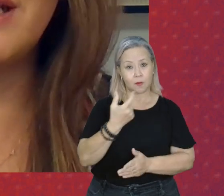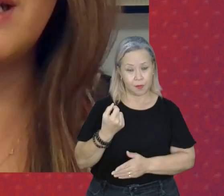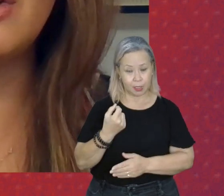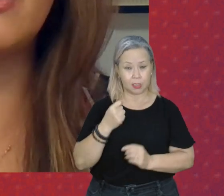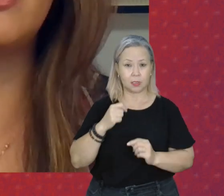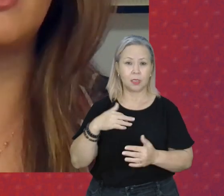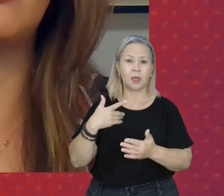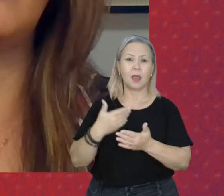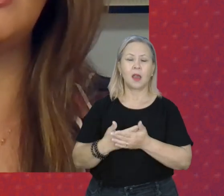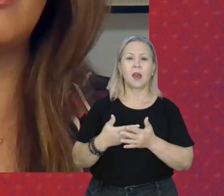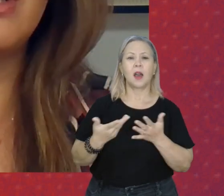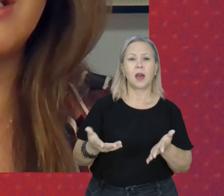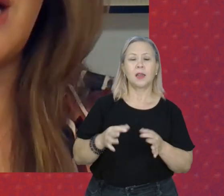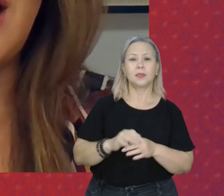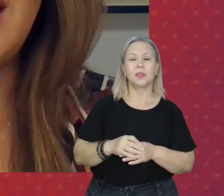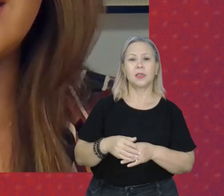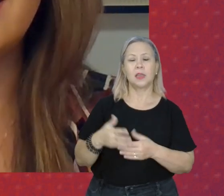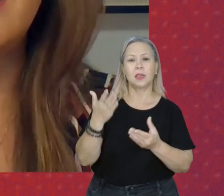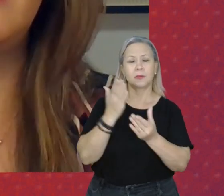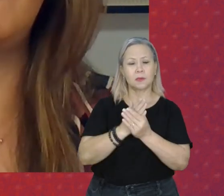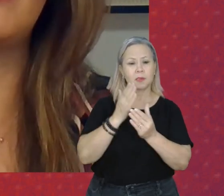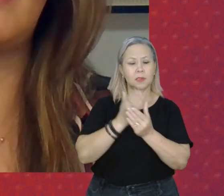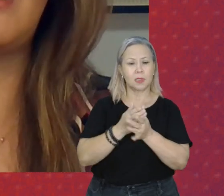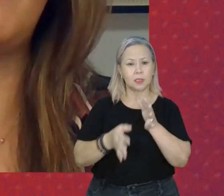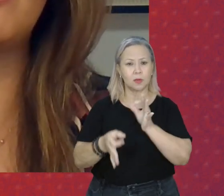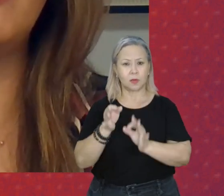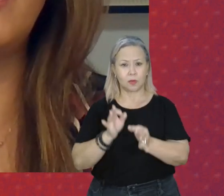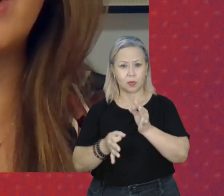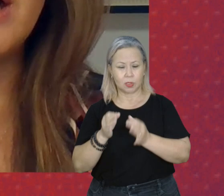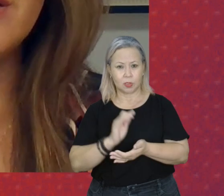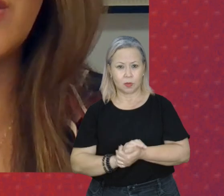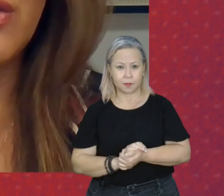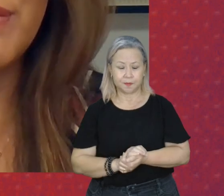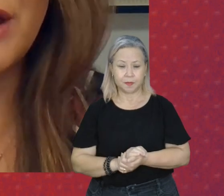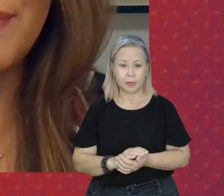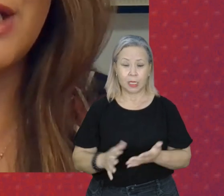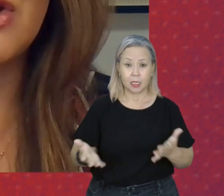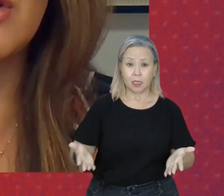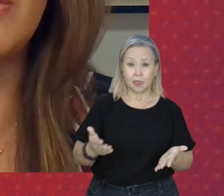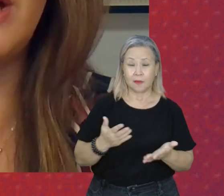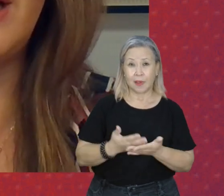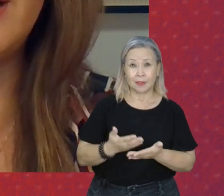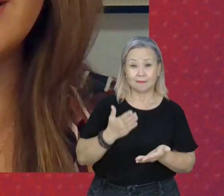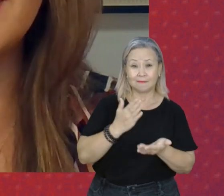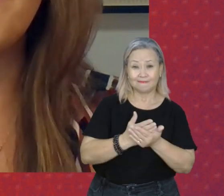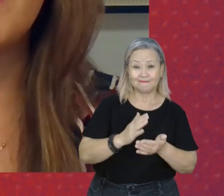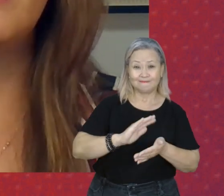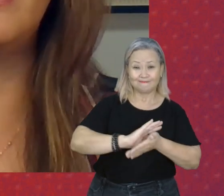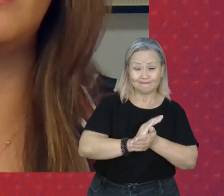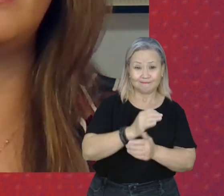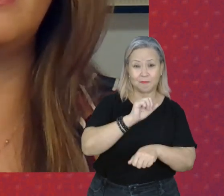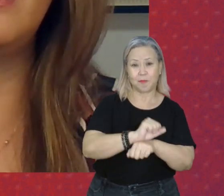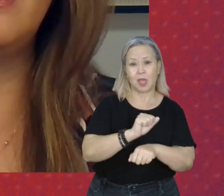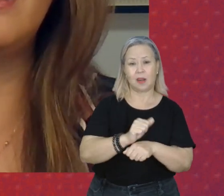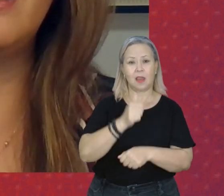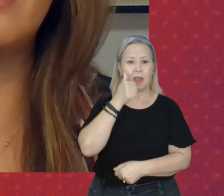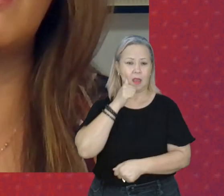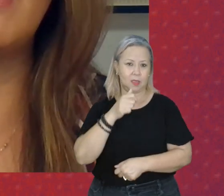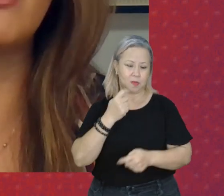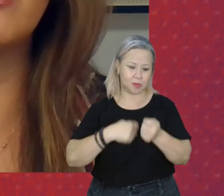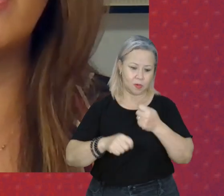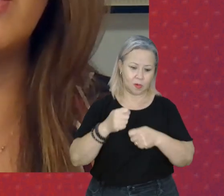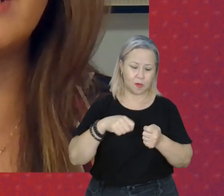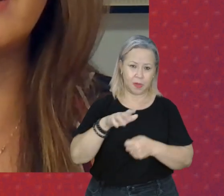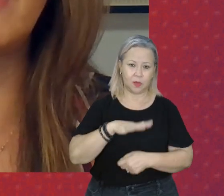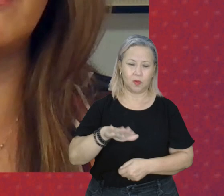esse manejo de ações judiciais, né, você acaba sufocando economicamente as mulheres, né,